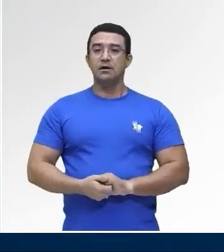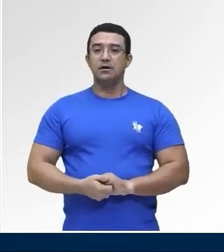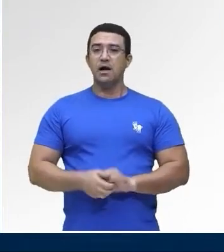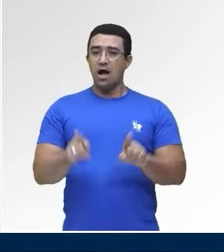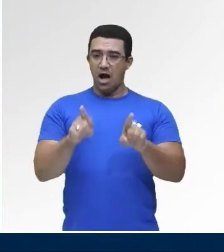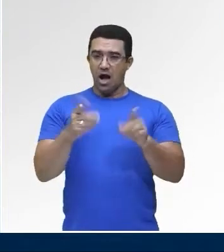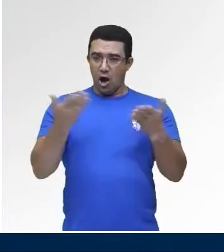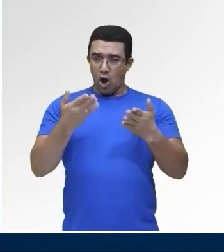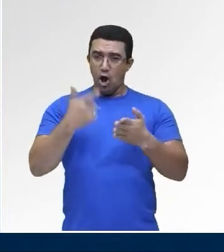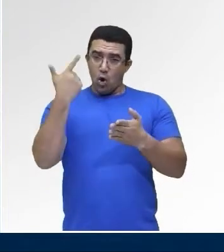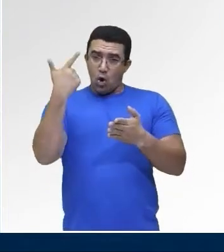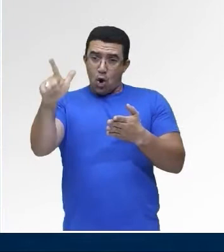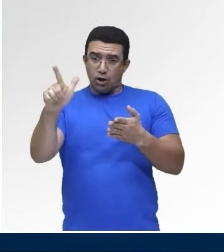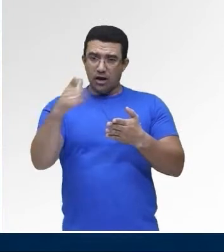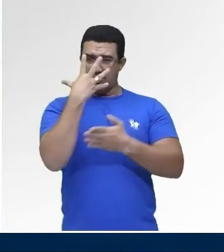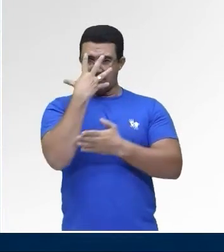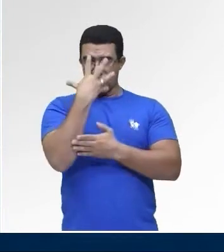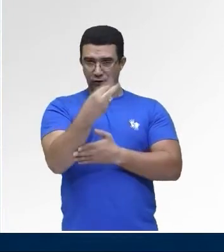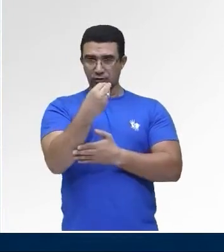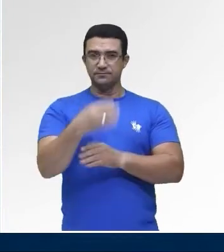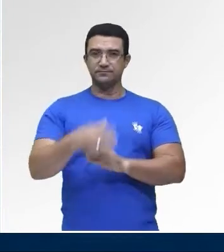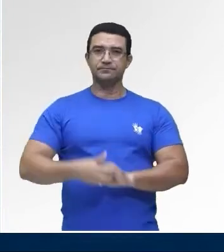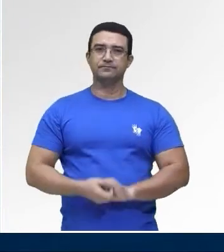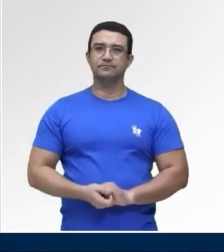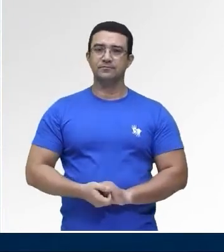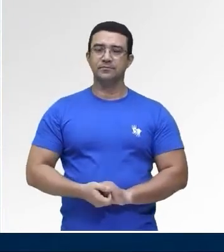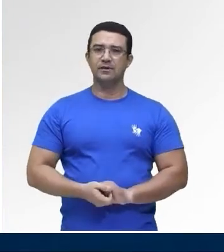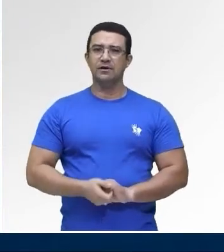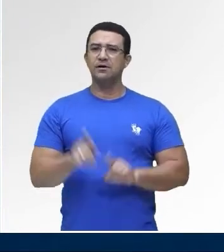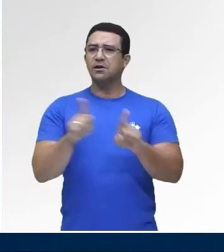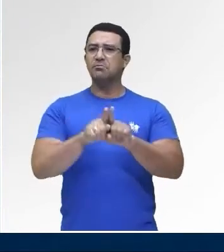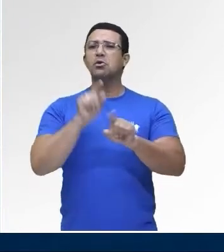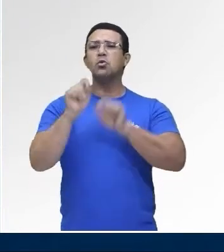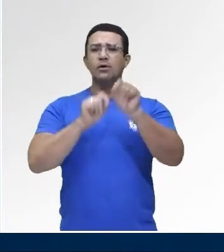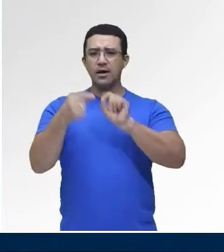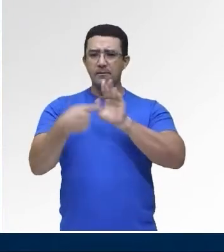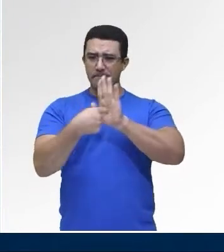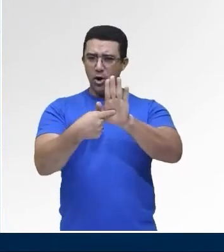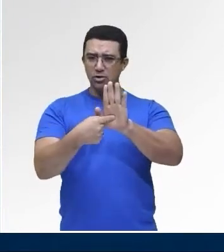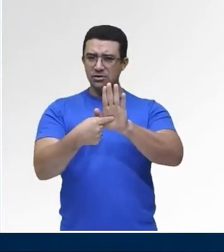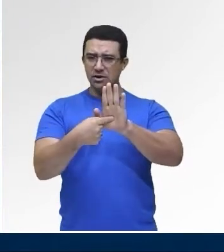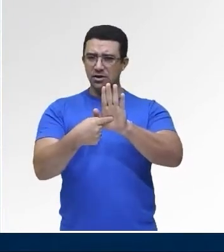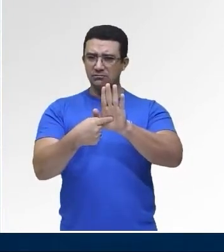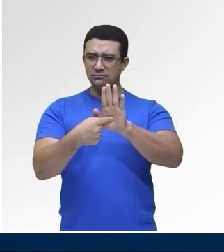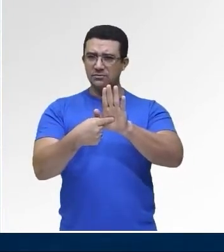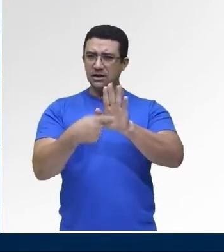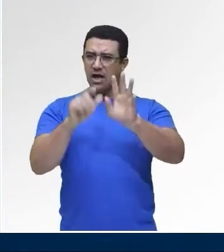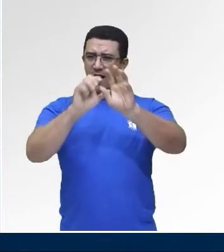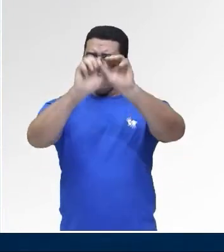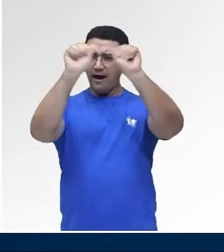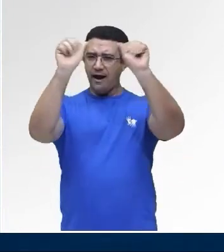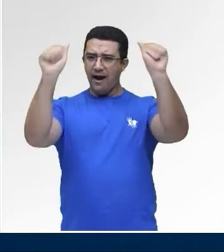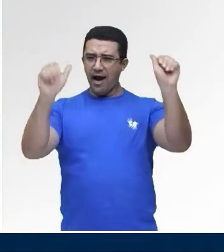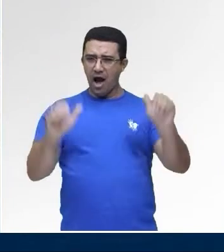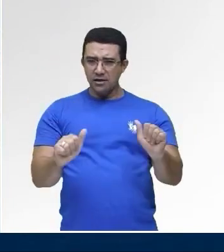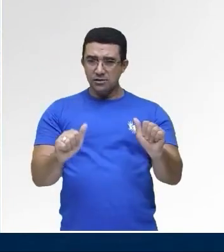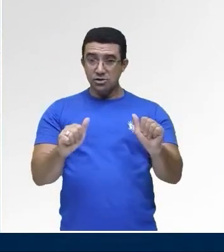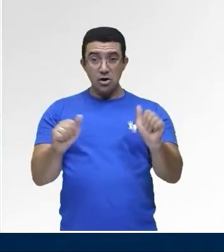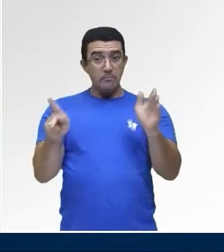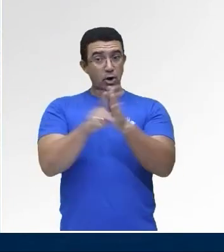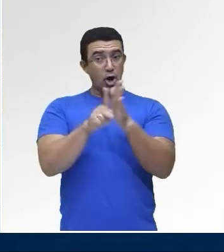uma outra fotografia em que vai estar registrando o quê? A arte feita